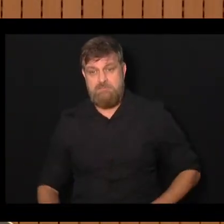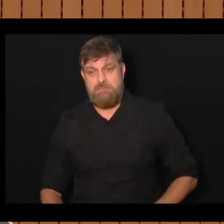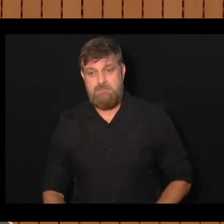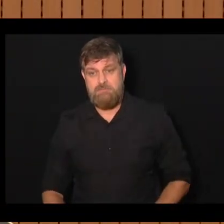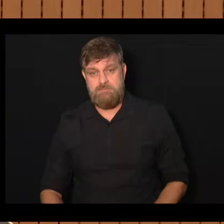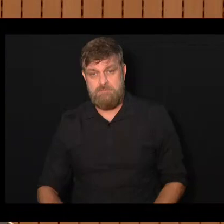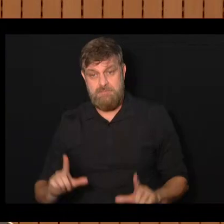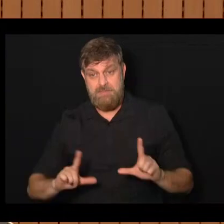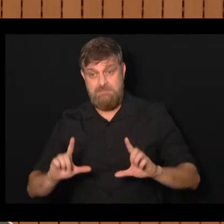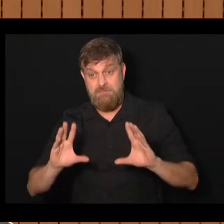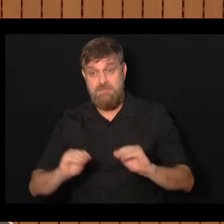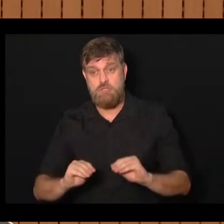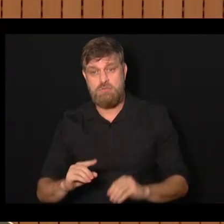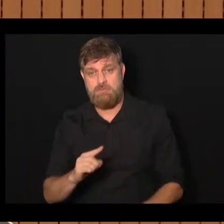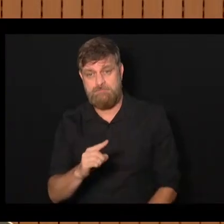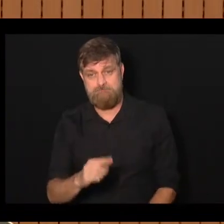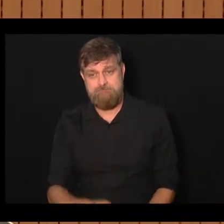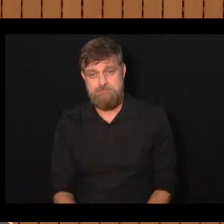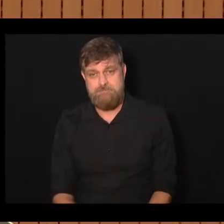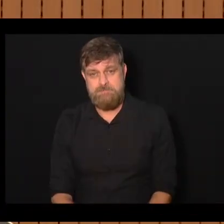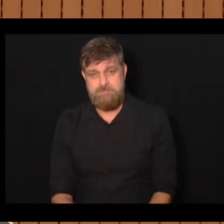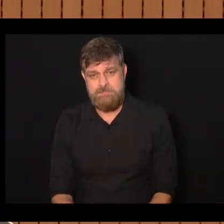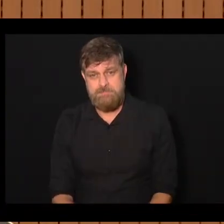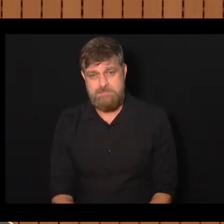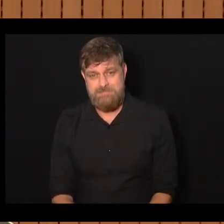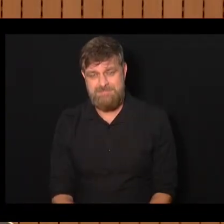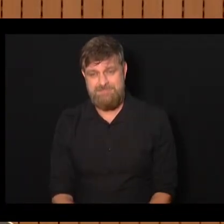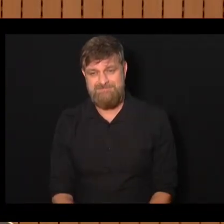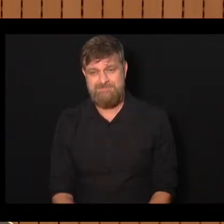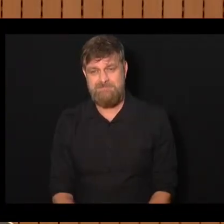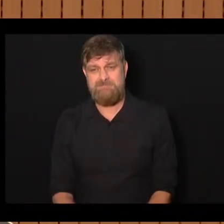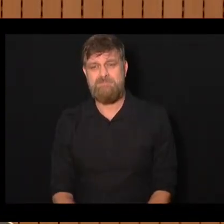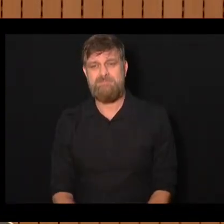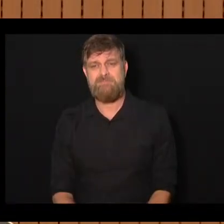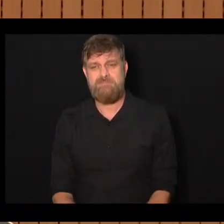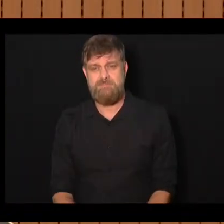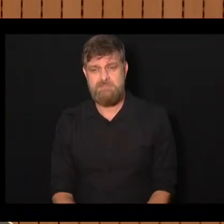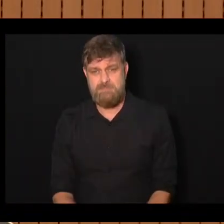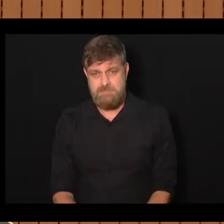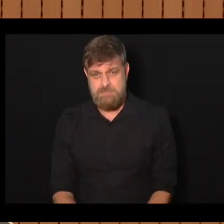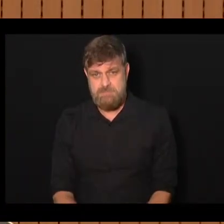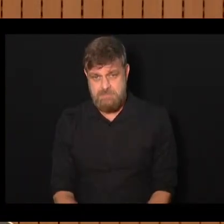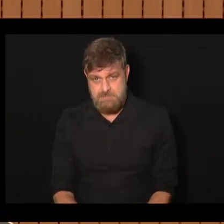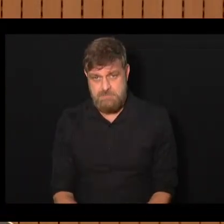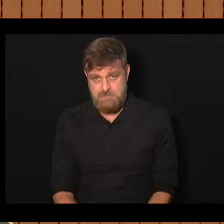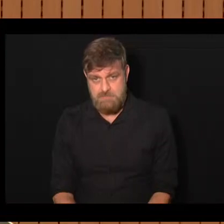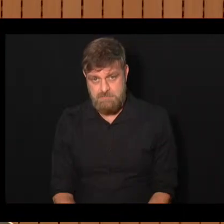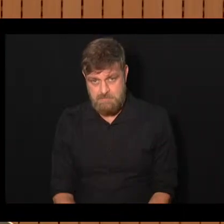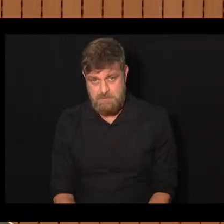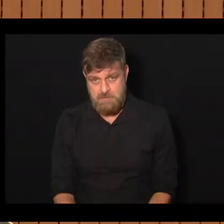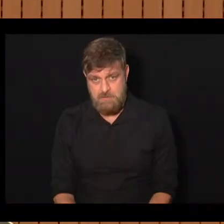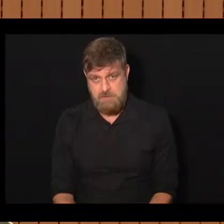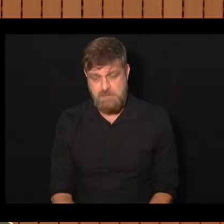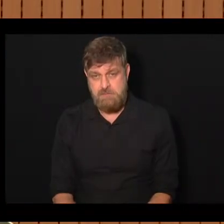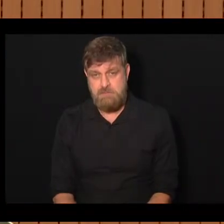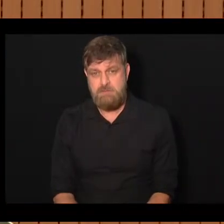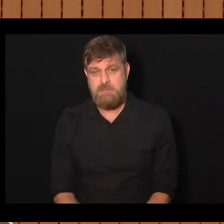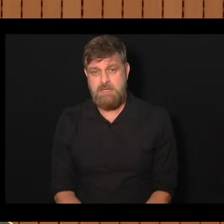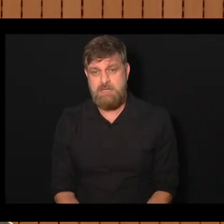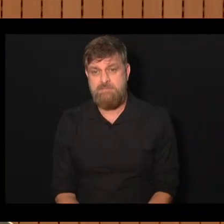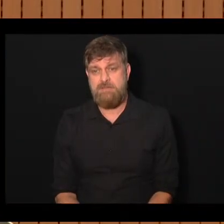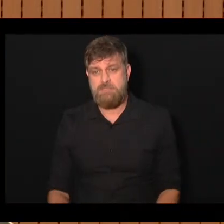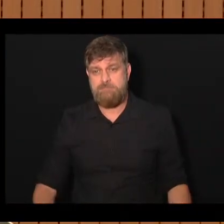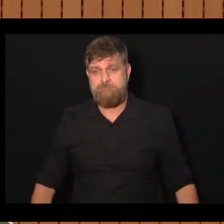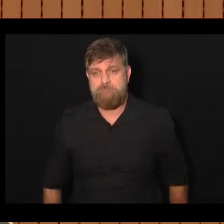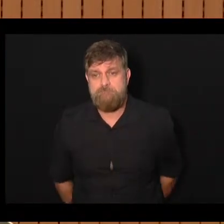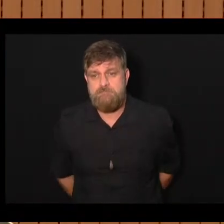essa atenção. Nós vamos precisar dar essa atenção ao idoso como forma de política pública, vereador